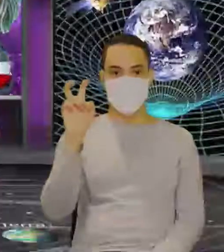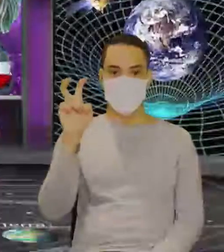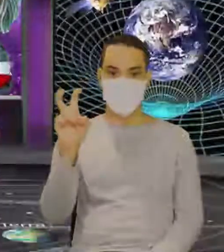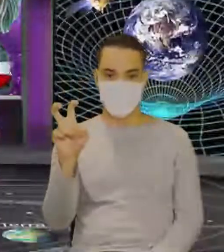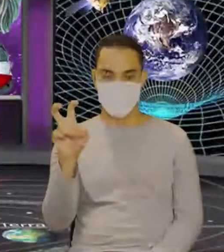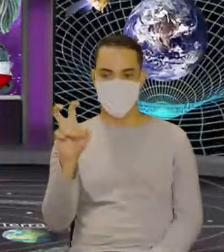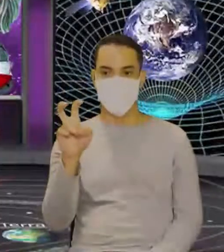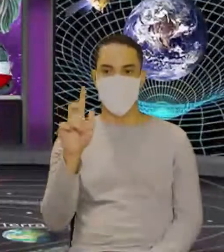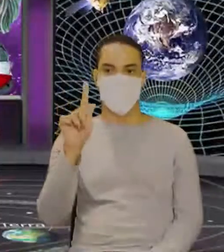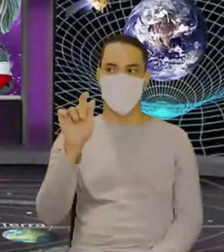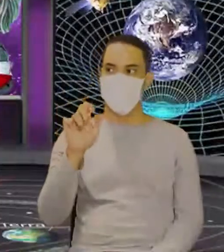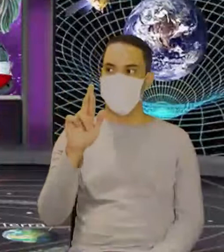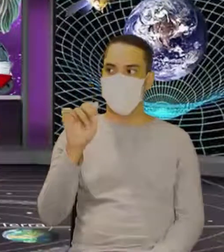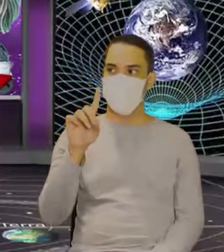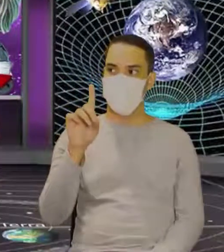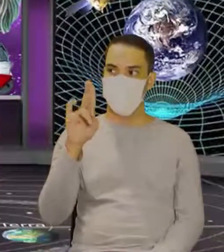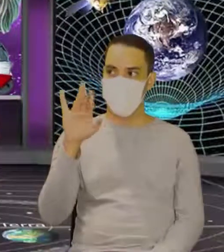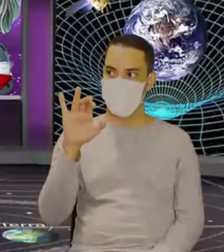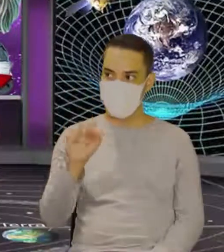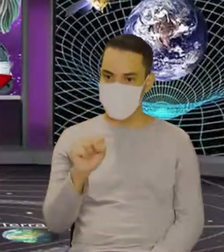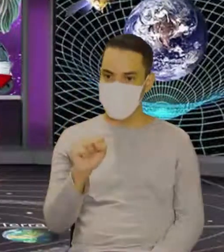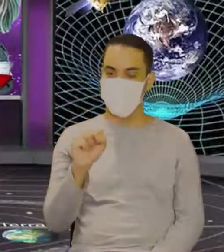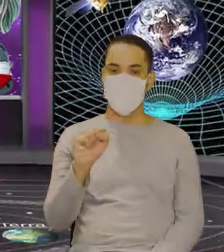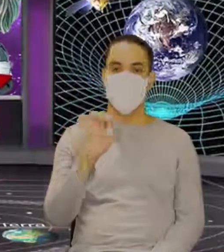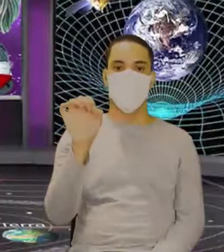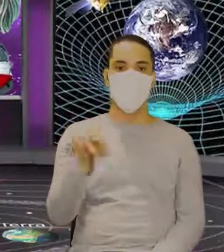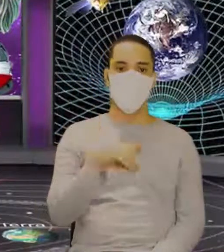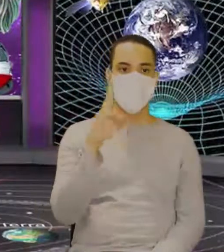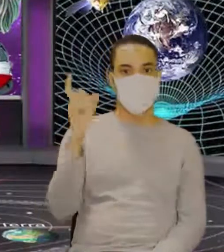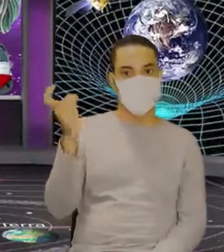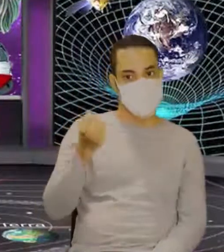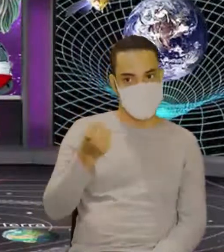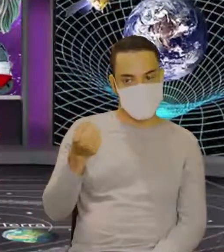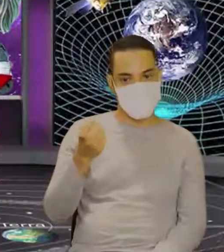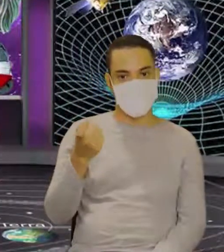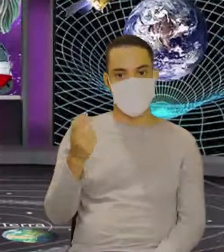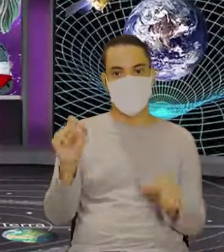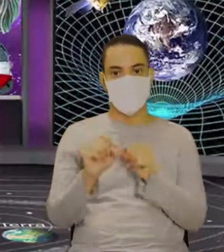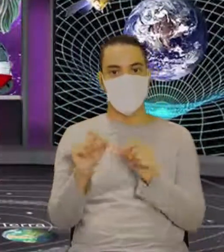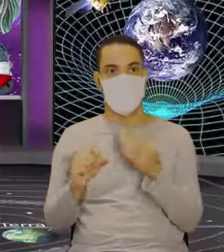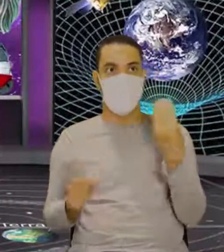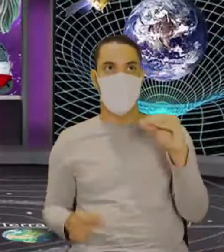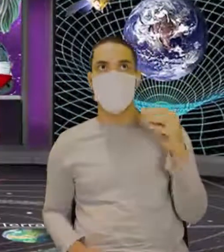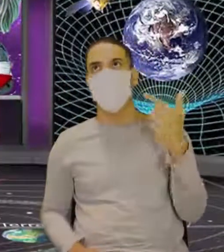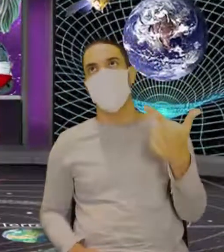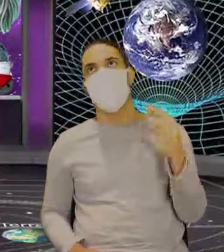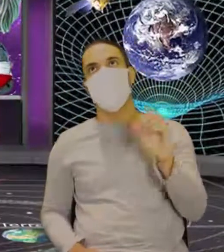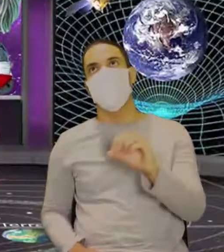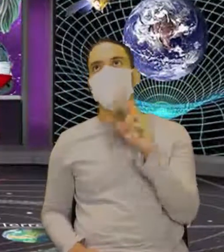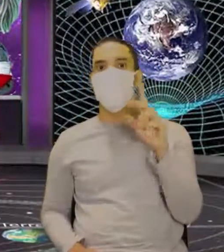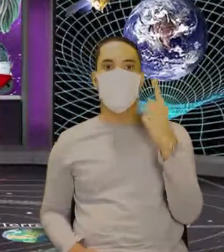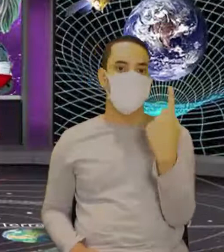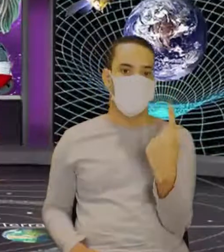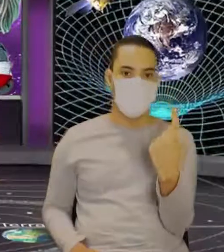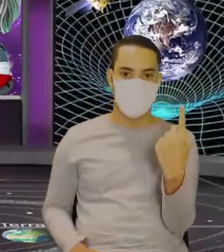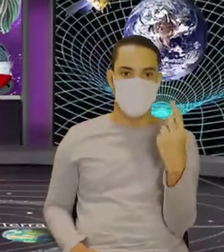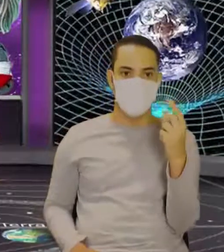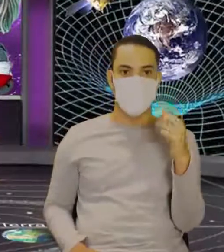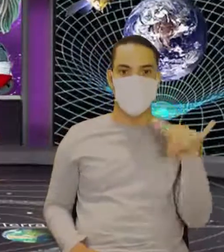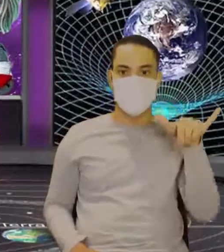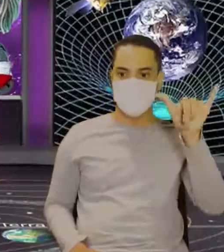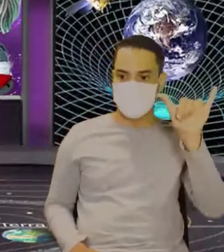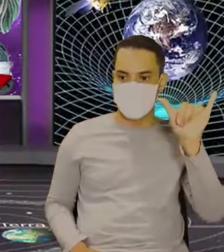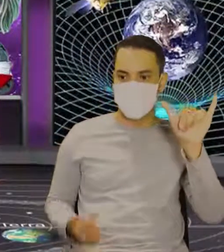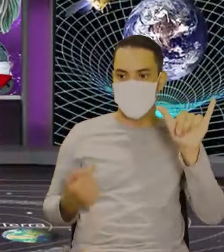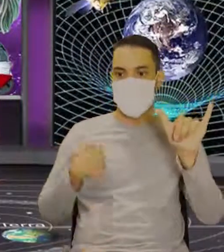5 geradores com uma força eletromotriz X e você coloca 2 ou 1 com uma força eletromotriz Y, se